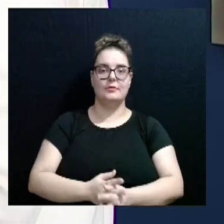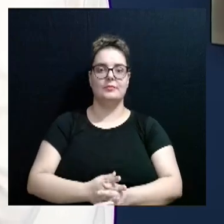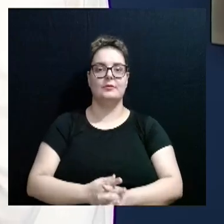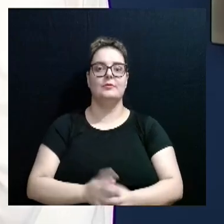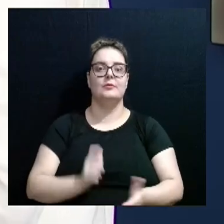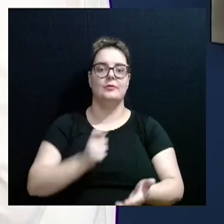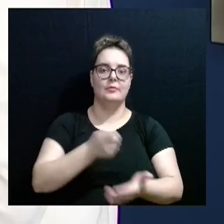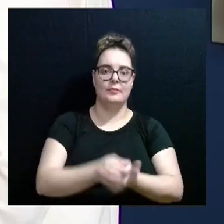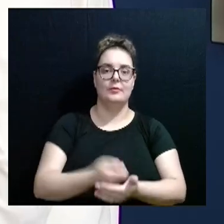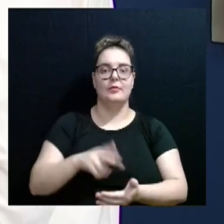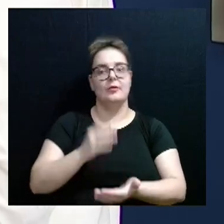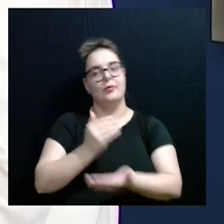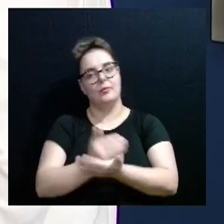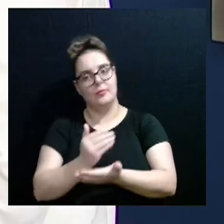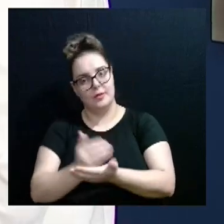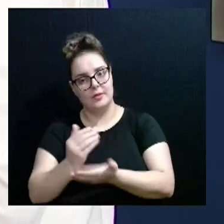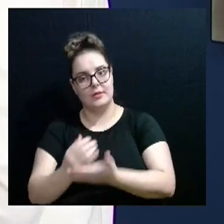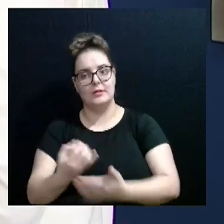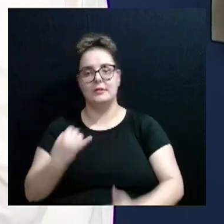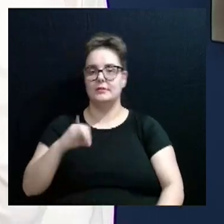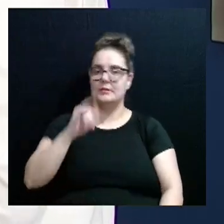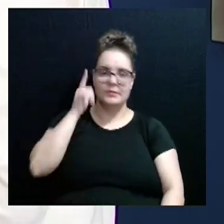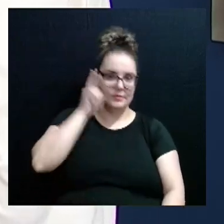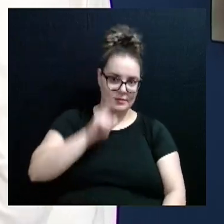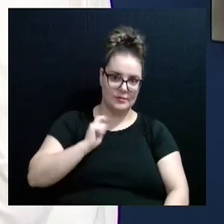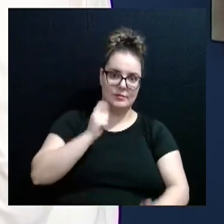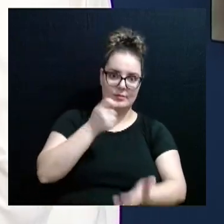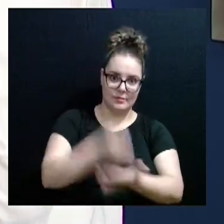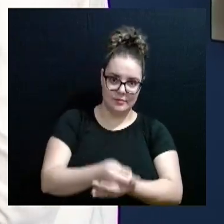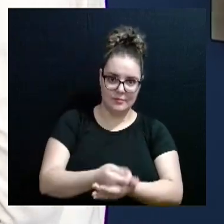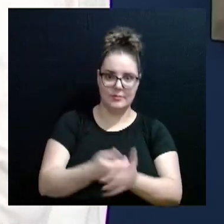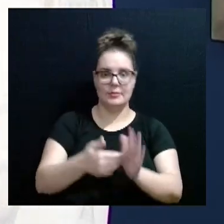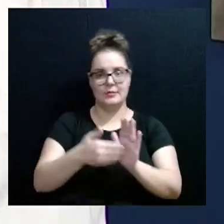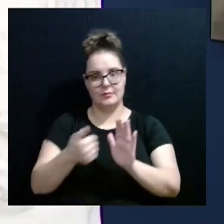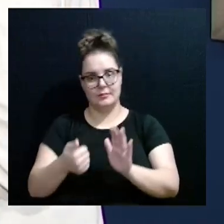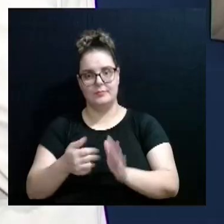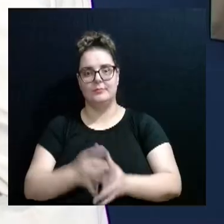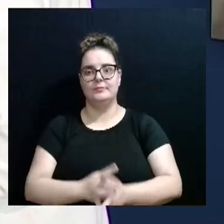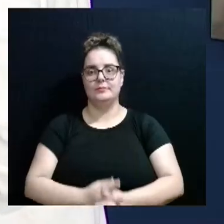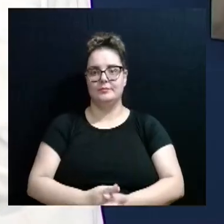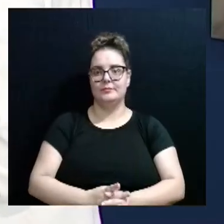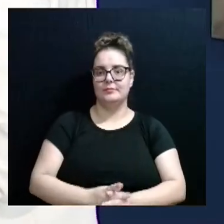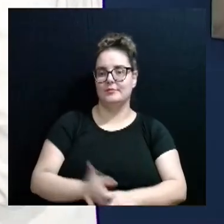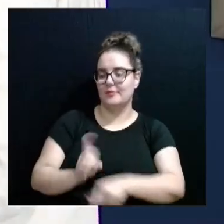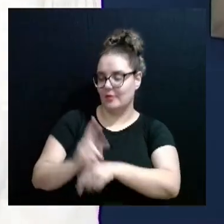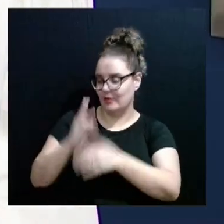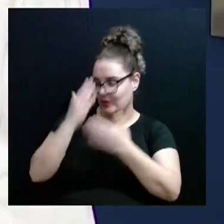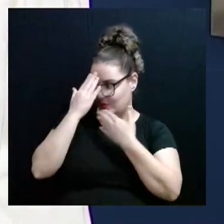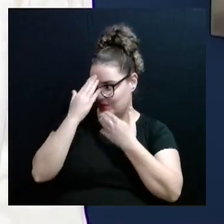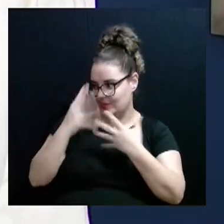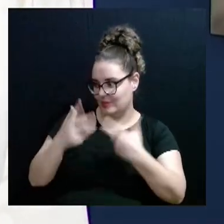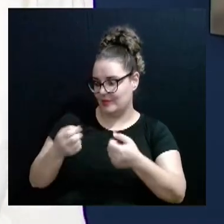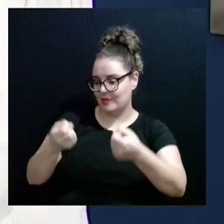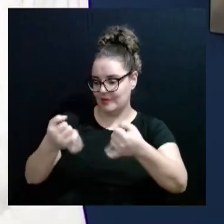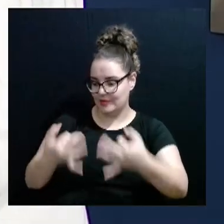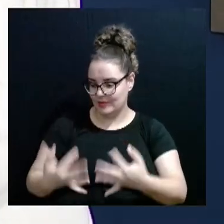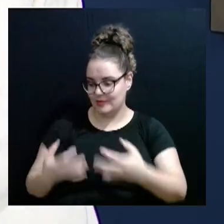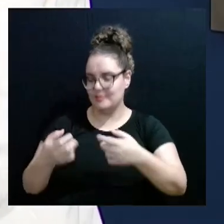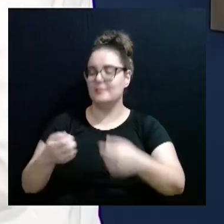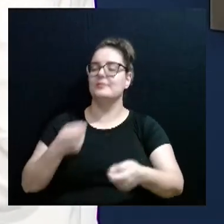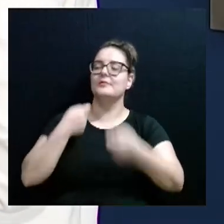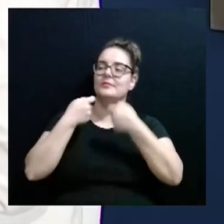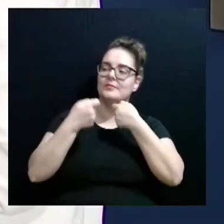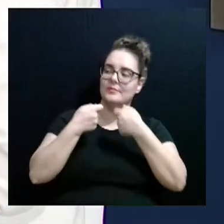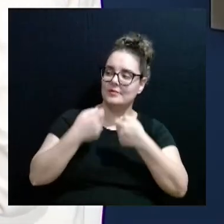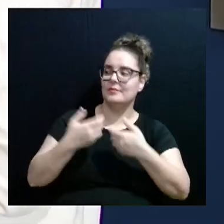ou parcelamento, caso você não consiga ali com desconto pagamento à vista. Doutora, muito obrigado por todas essas informações, por essa entrevista. Uma boa tarde,